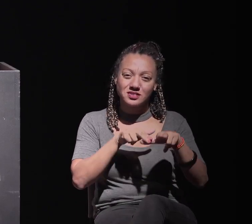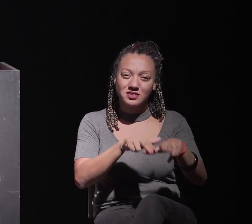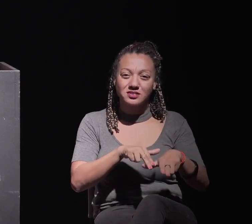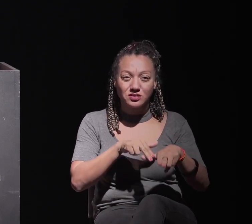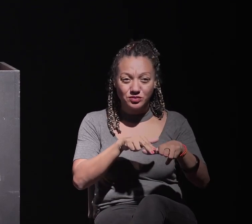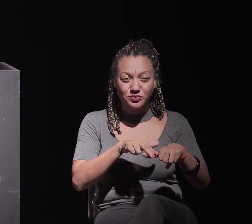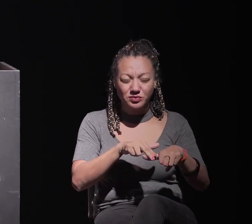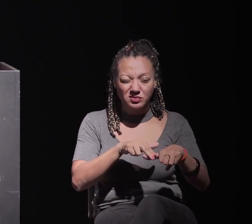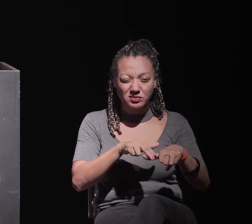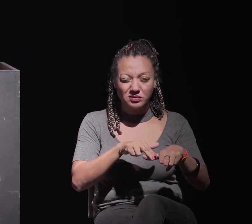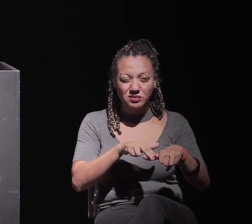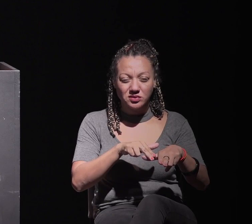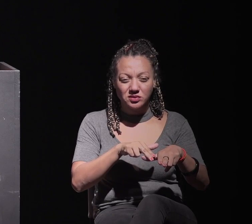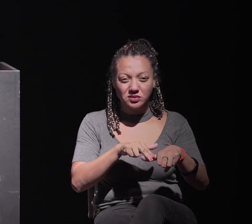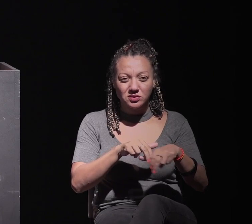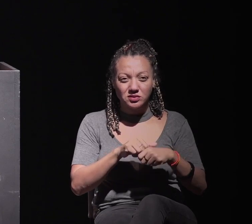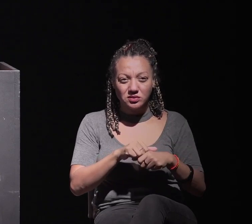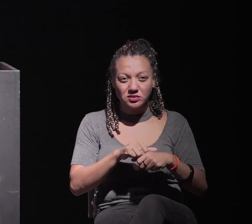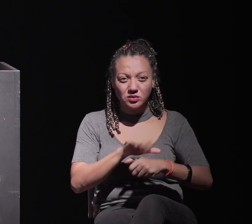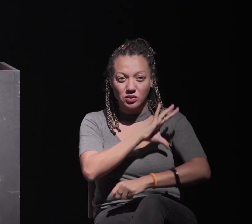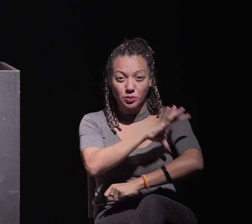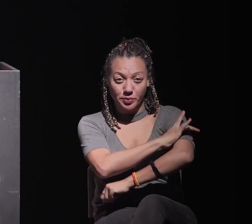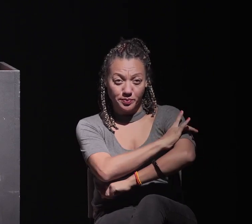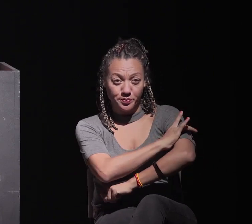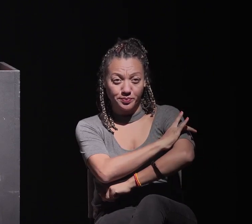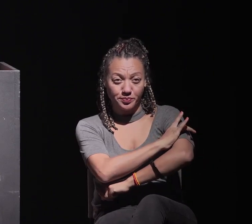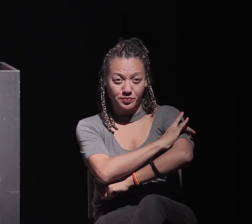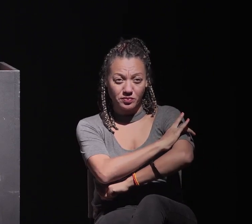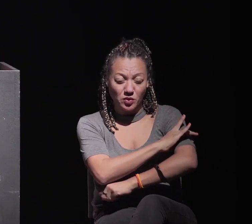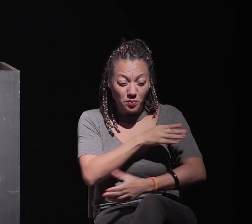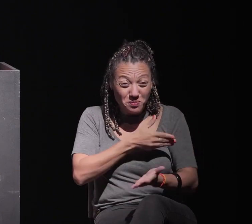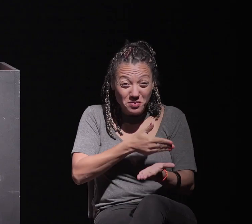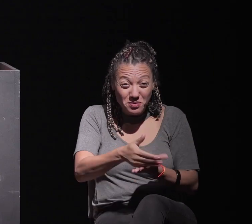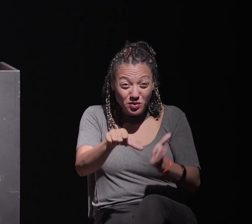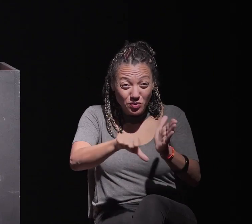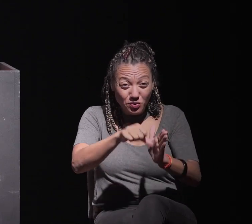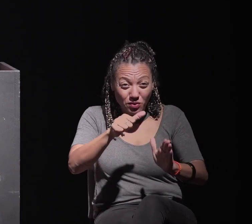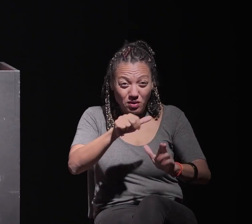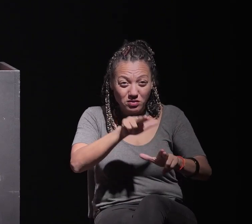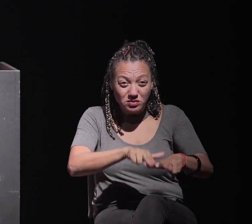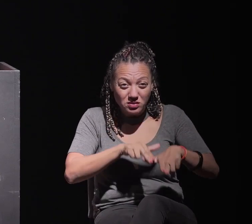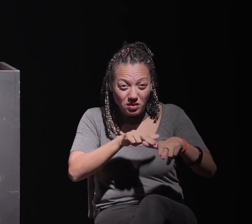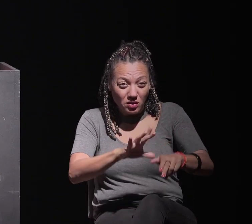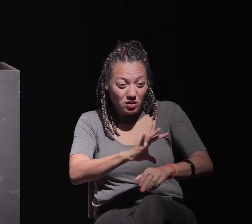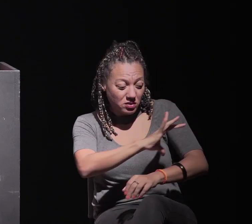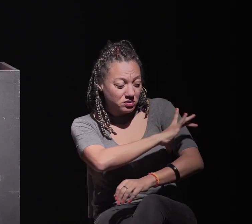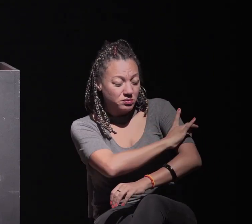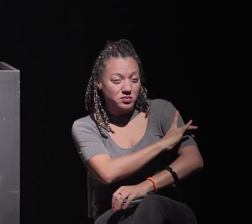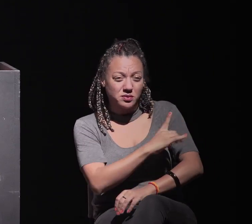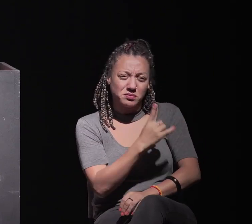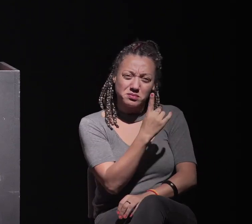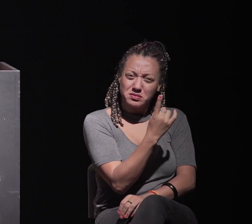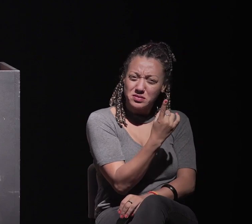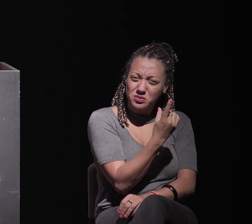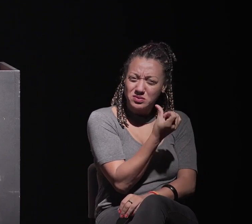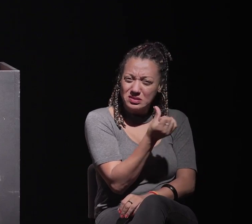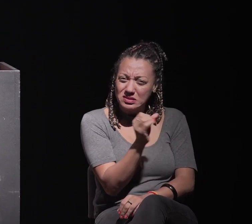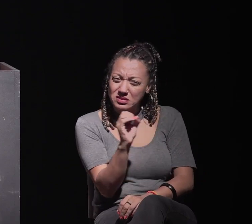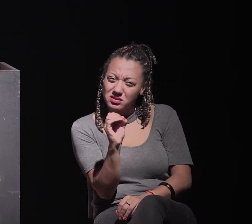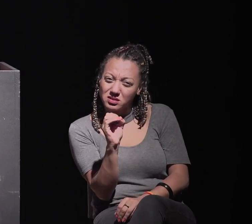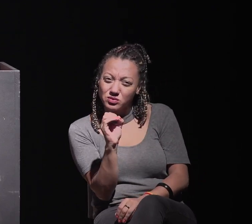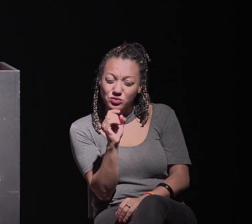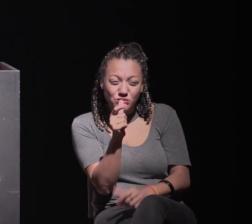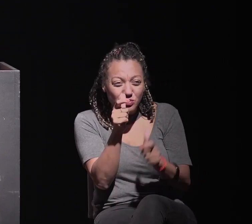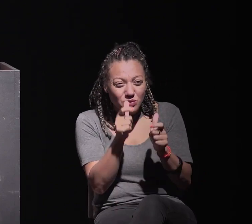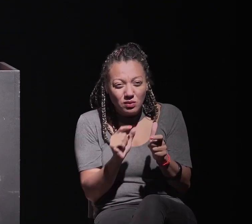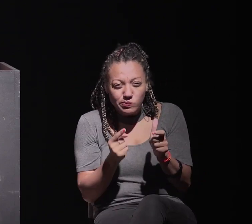de 1500, comecinho de 1600. É um terreiro assim numa região bem fechada da Bahia. O